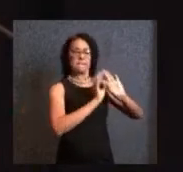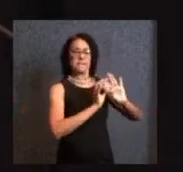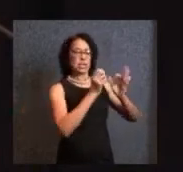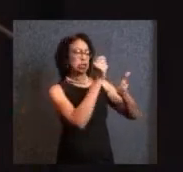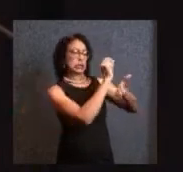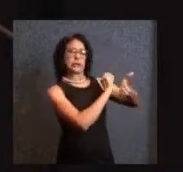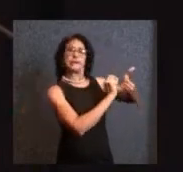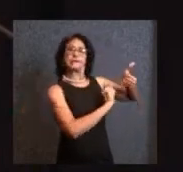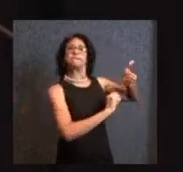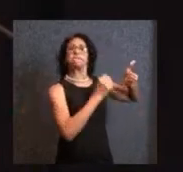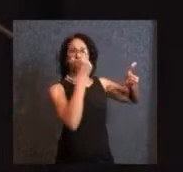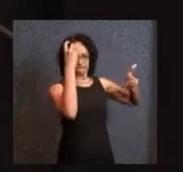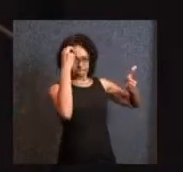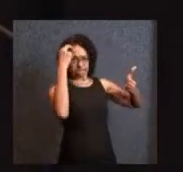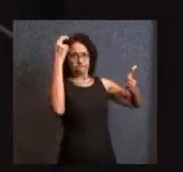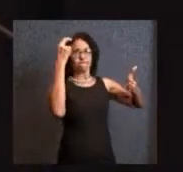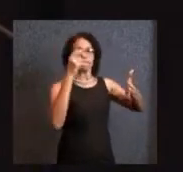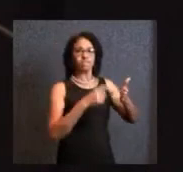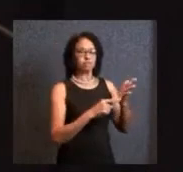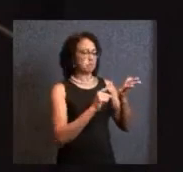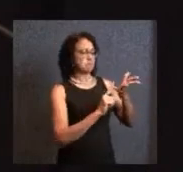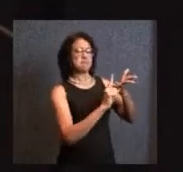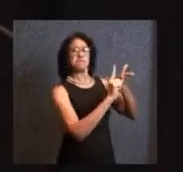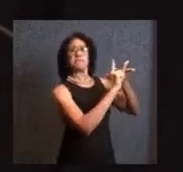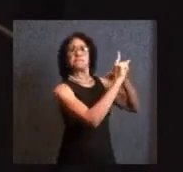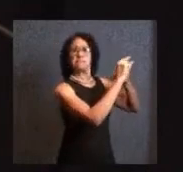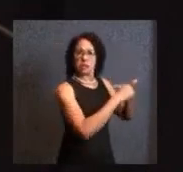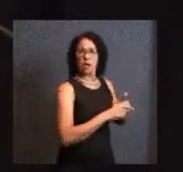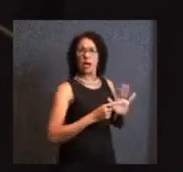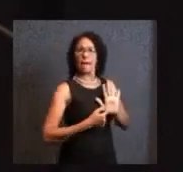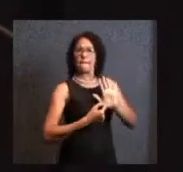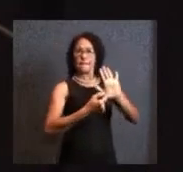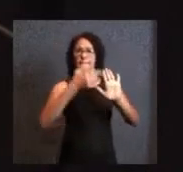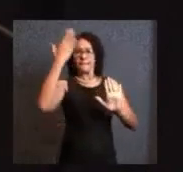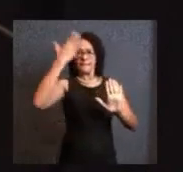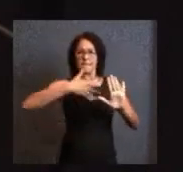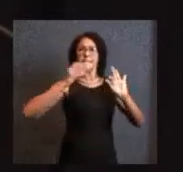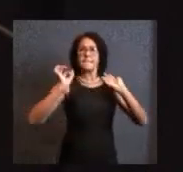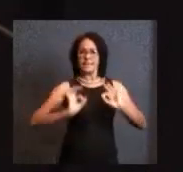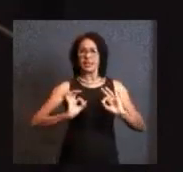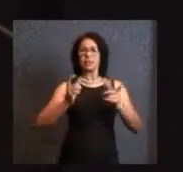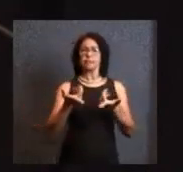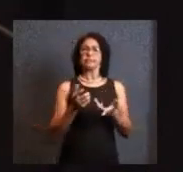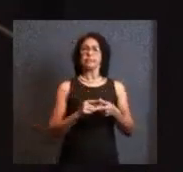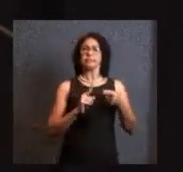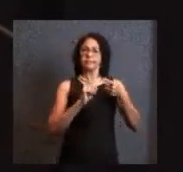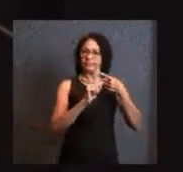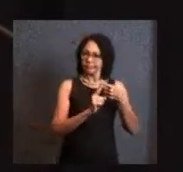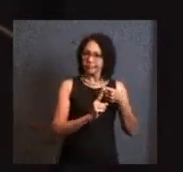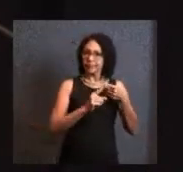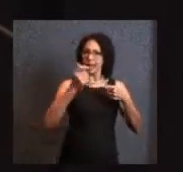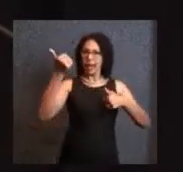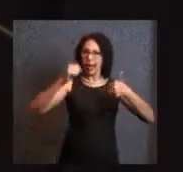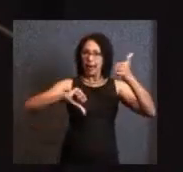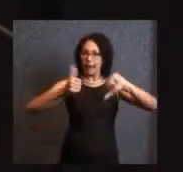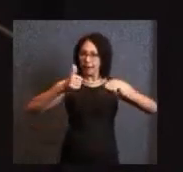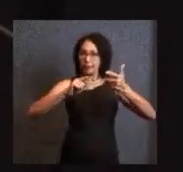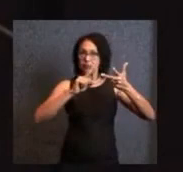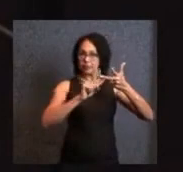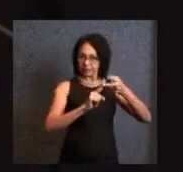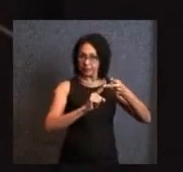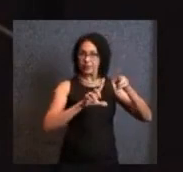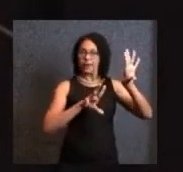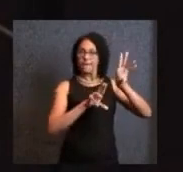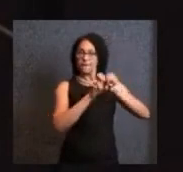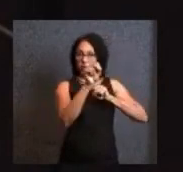inteligente, destacando exatamente os eixos que nós tratamos hoje: a avaliação,